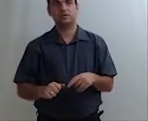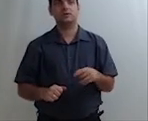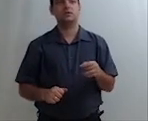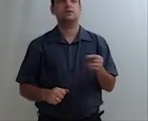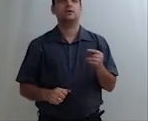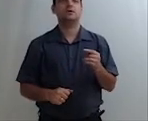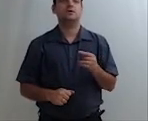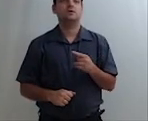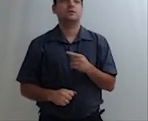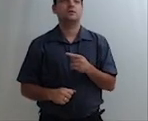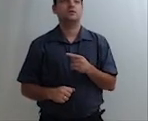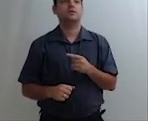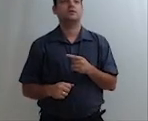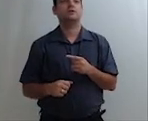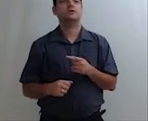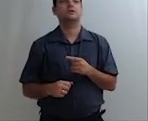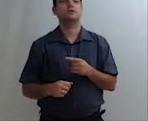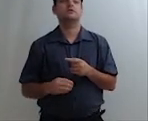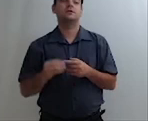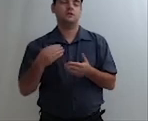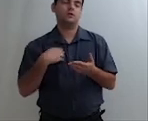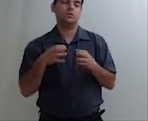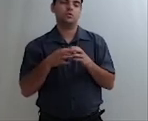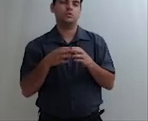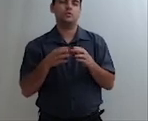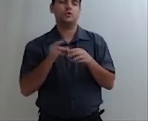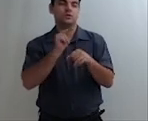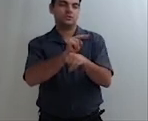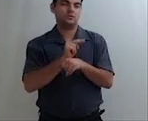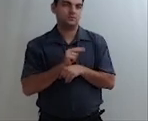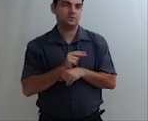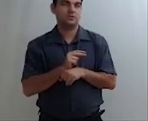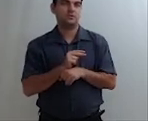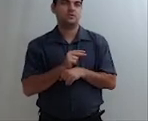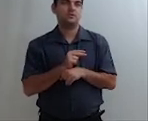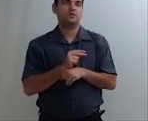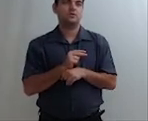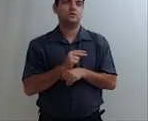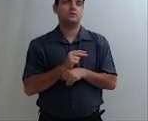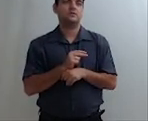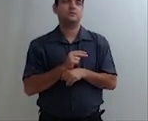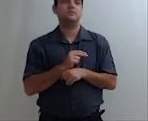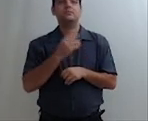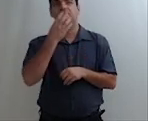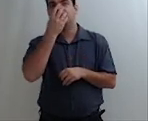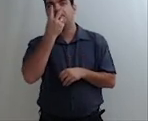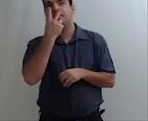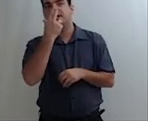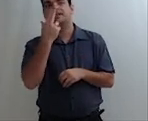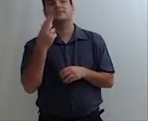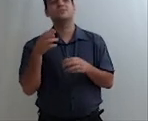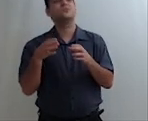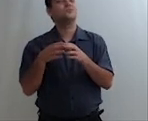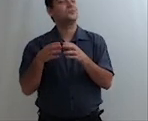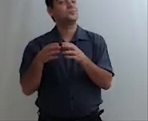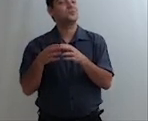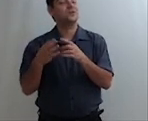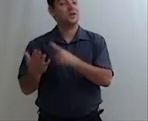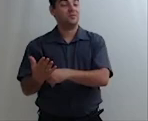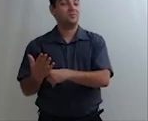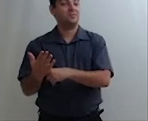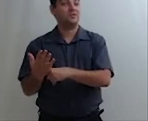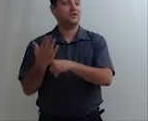Project Brasil que é uma uma subsidiária uma filial digamos uma